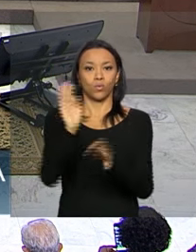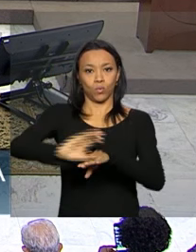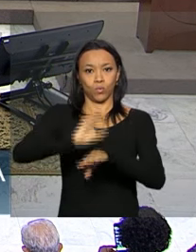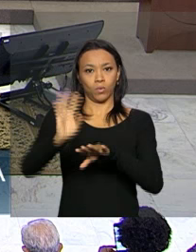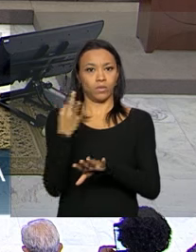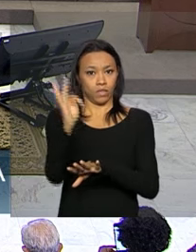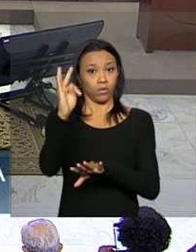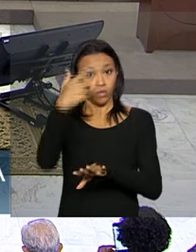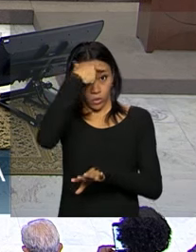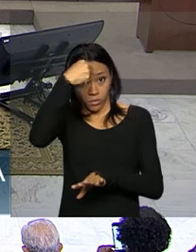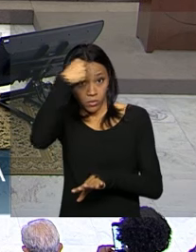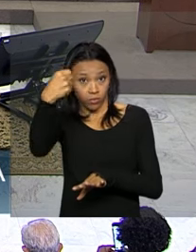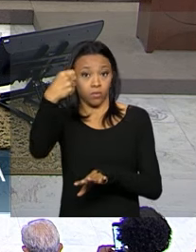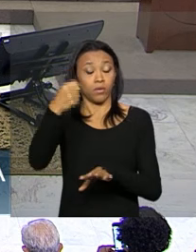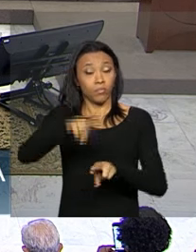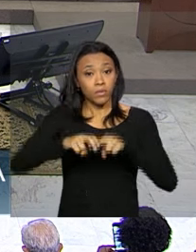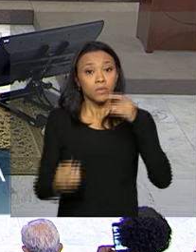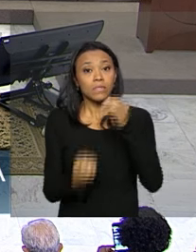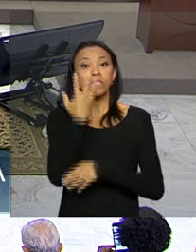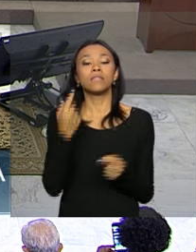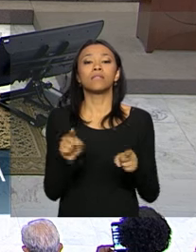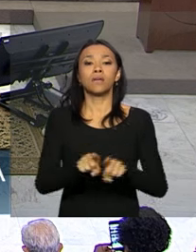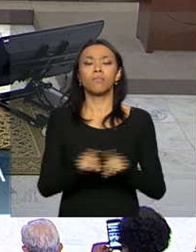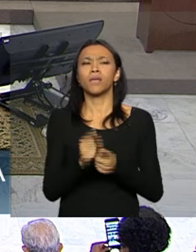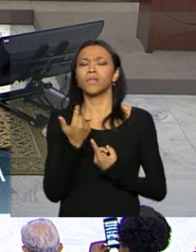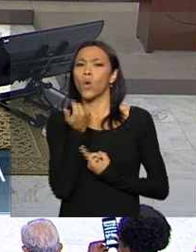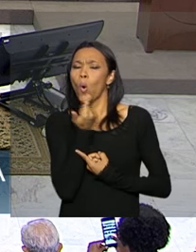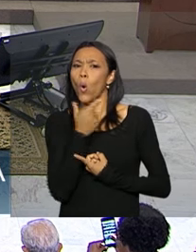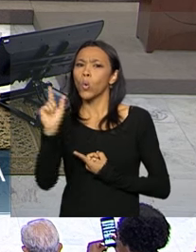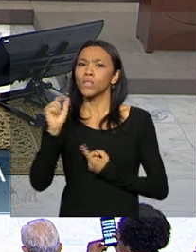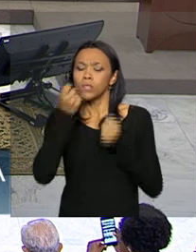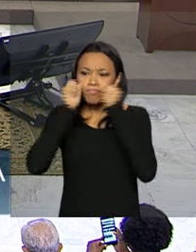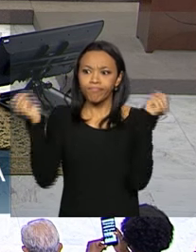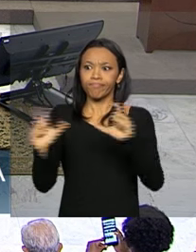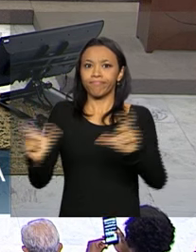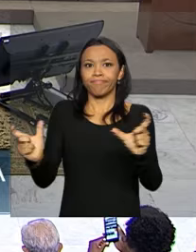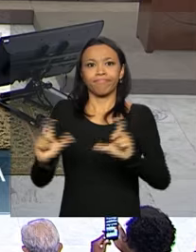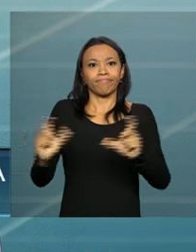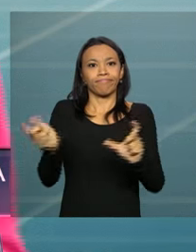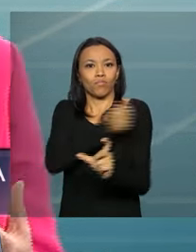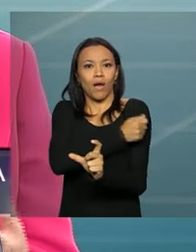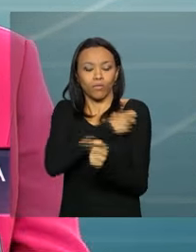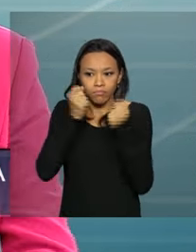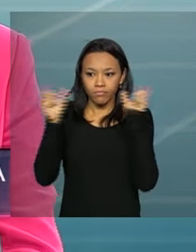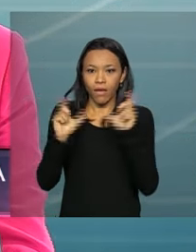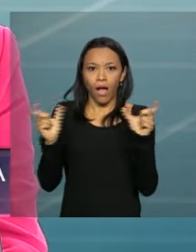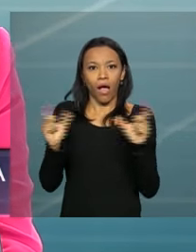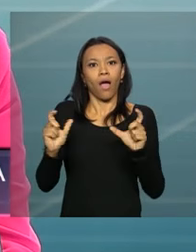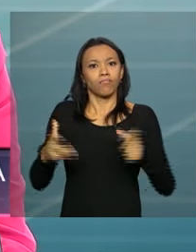Com isso, cria-se também uma outra motivação para o estudante.